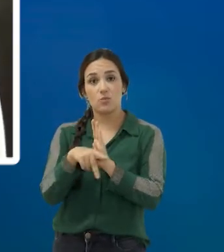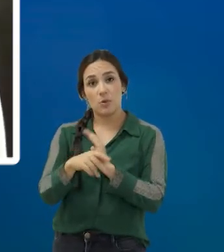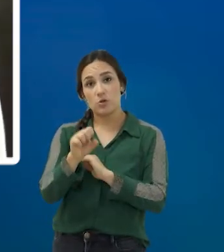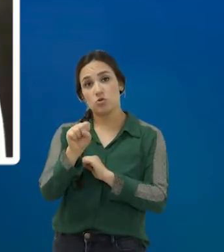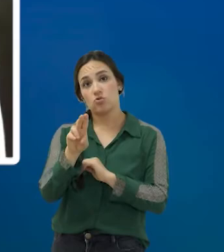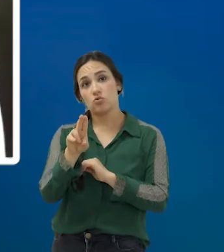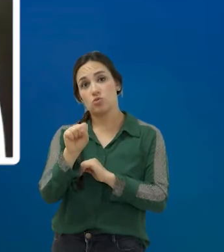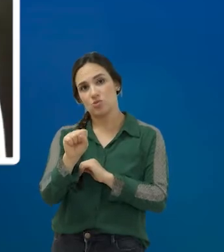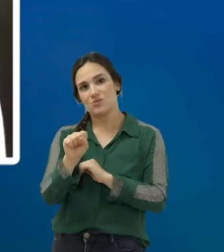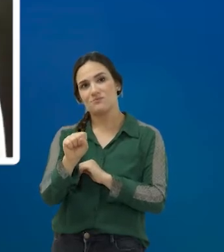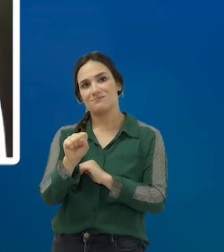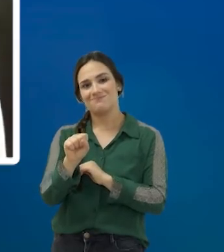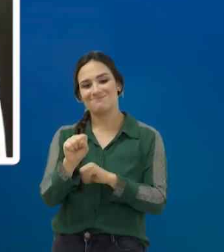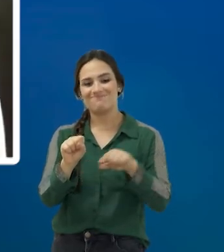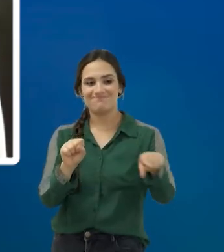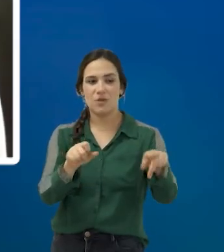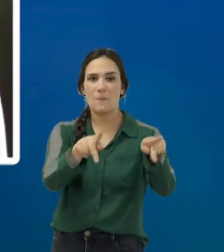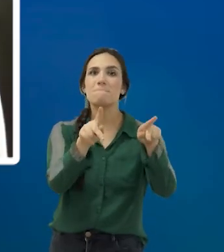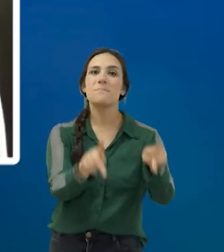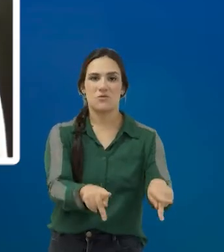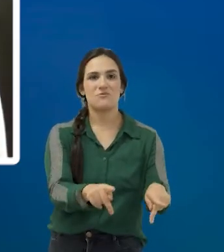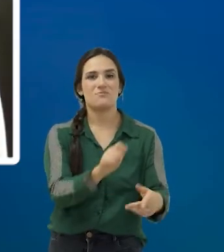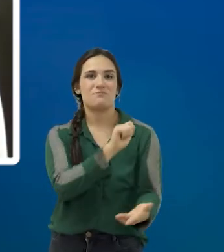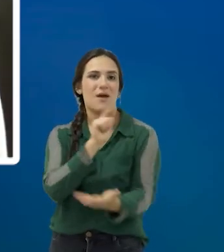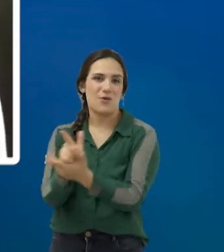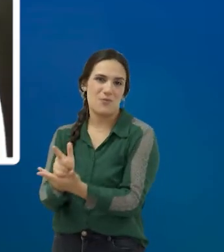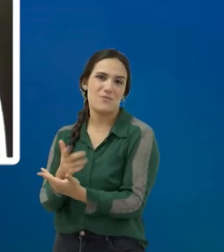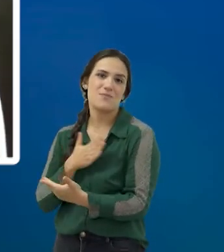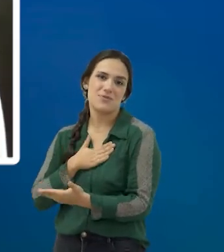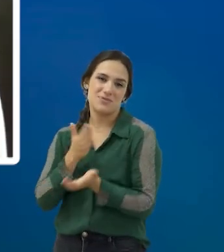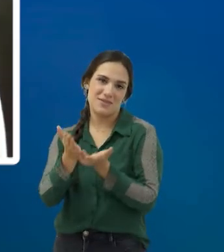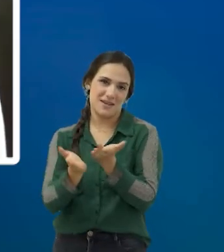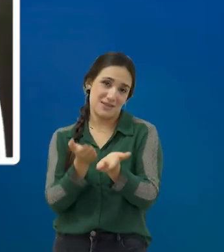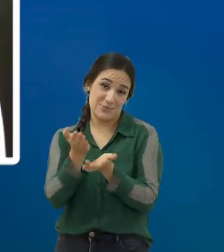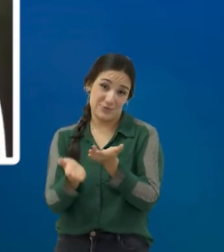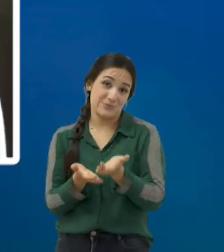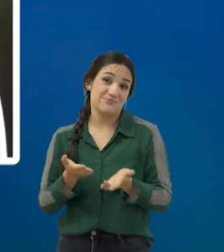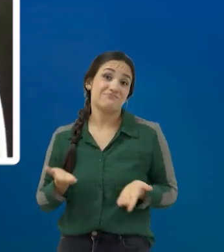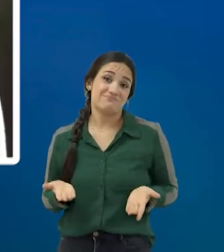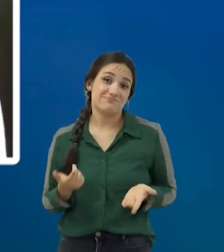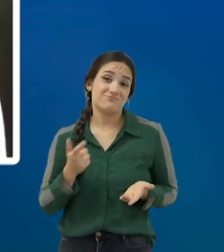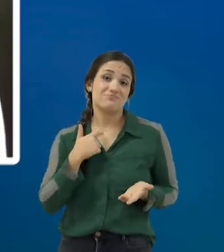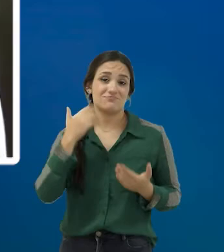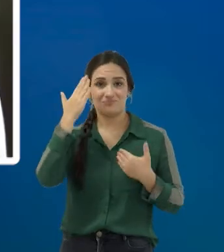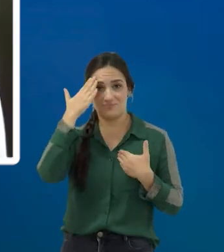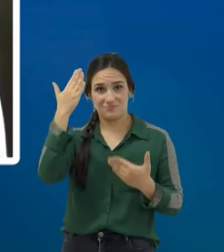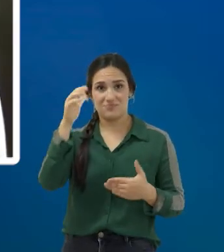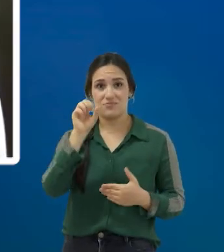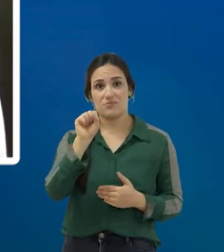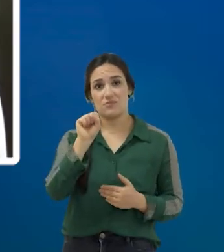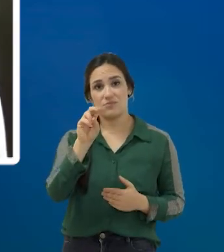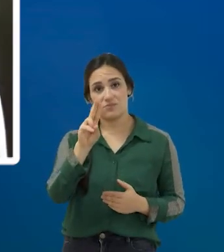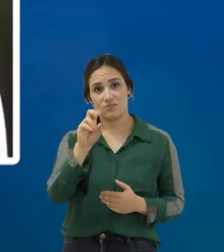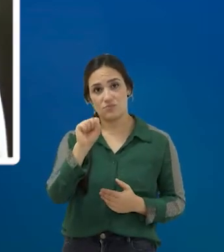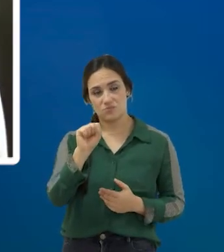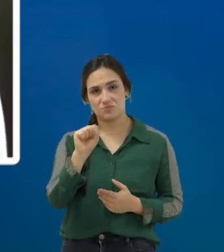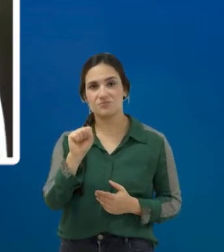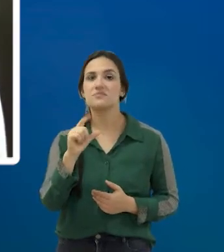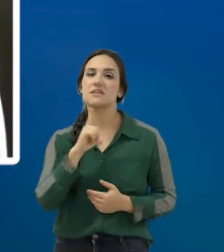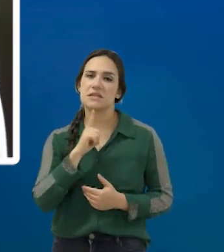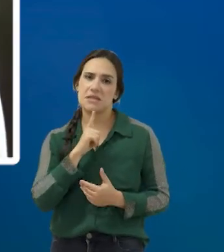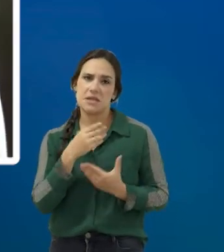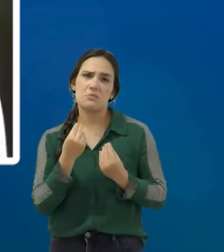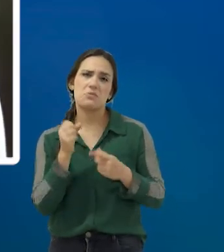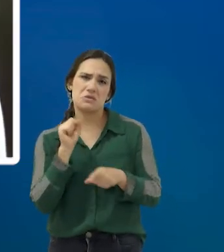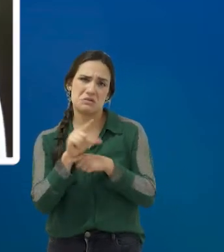Então, assim, foi um negócio que a população, o SUS, somos nós que custeamos. Então, assim, eu sou grato ao SUS nesse